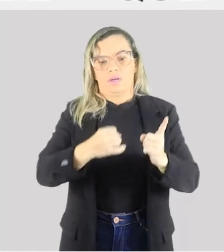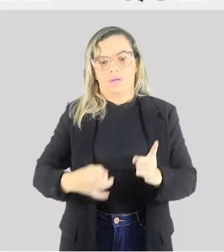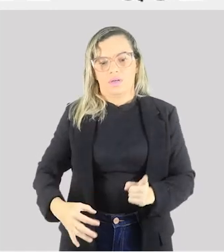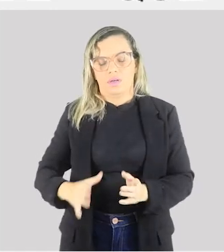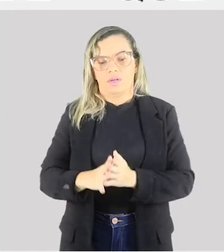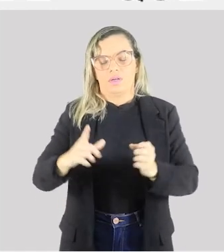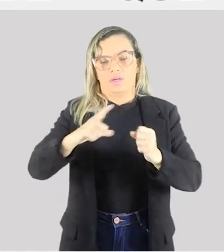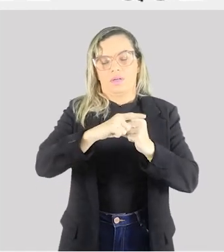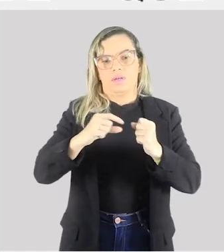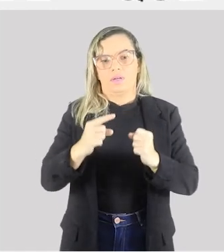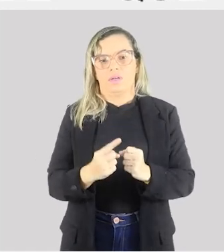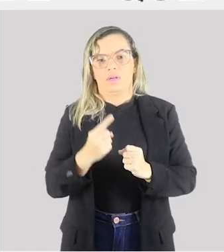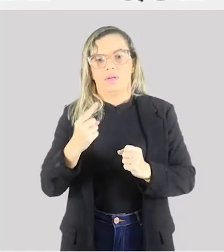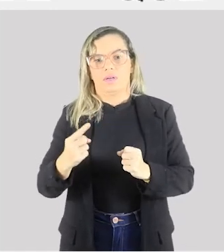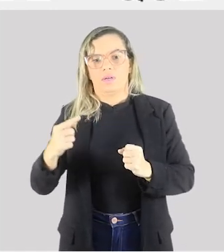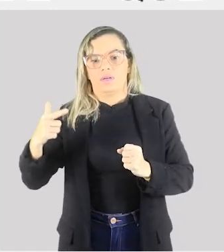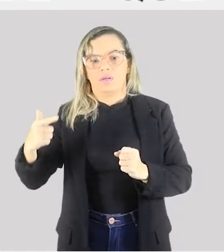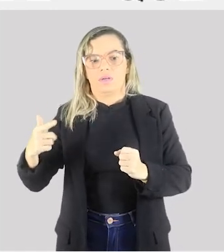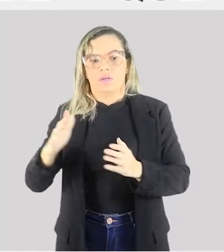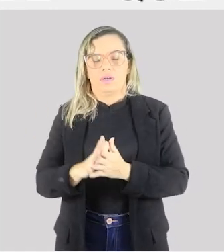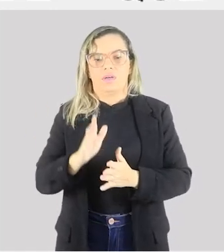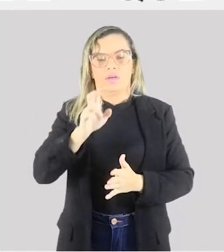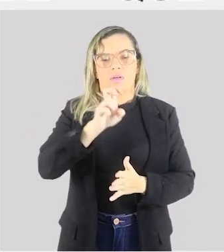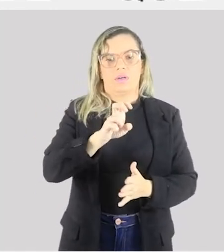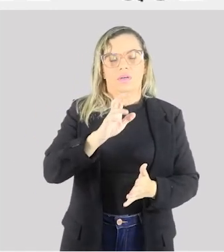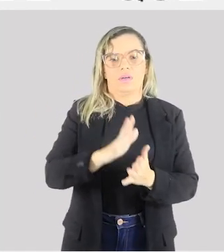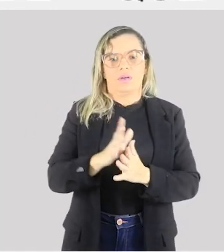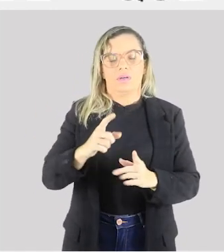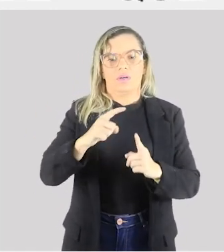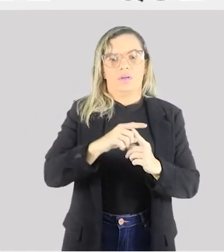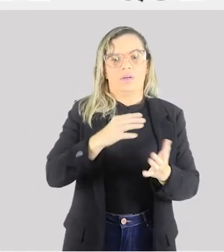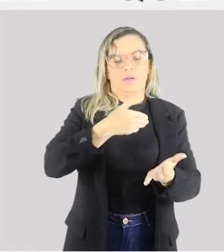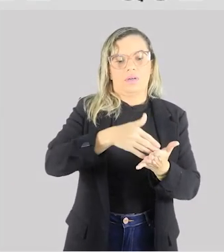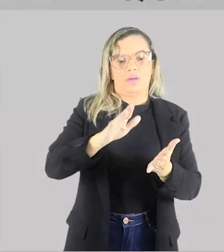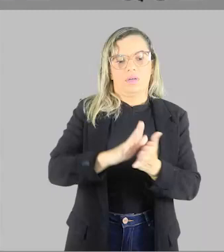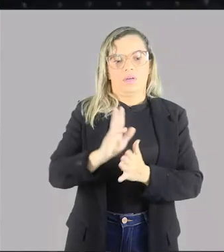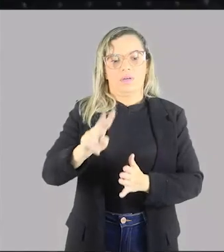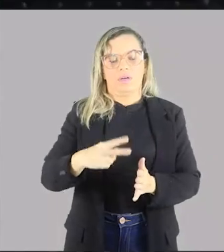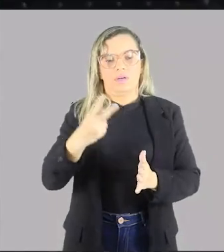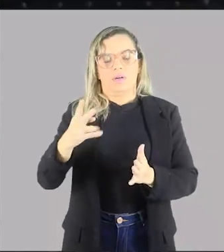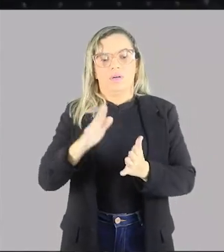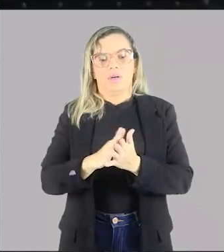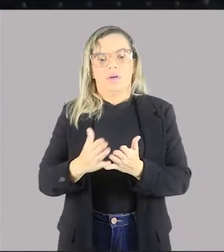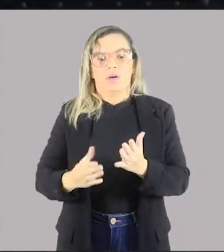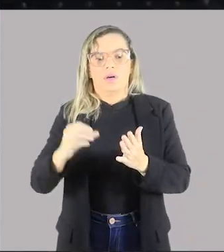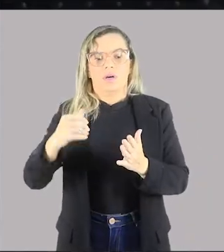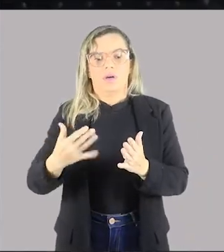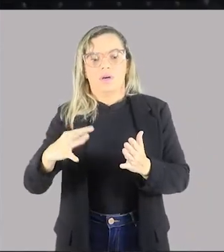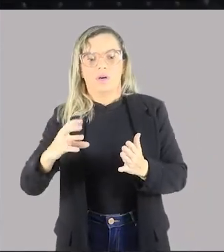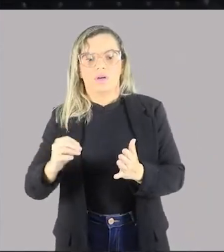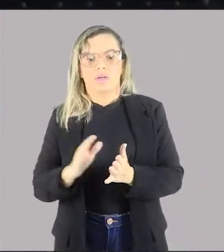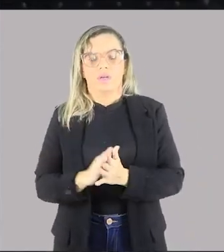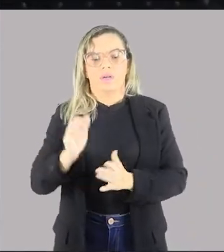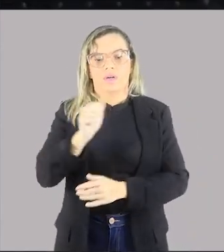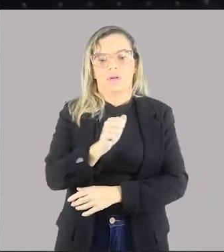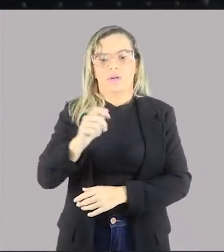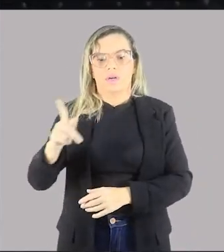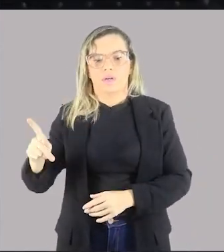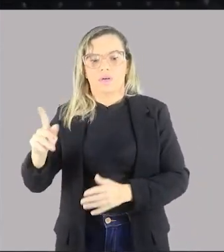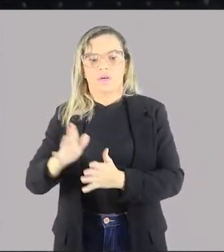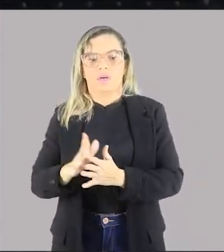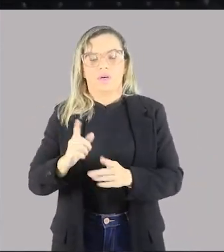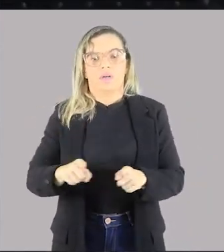117. Como eu disse, existem 5 tipos. O primeiro tipo é a demissão, o segundo tipo é a cassação de aposentadoria ou